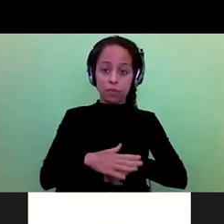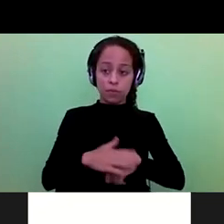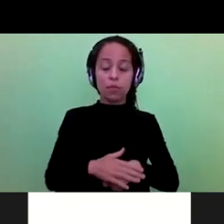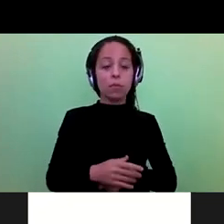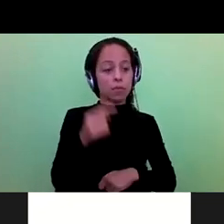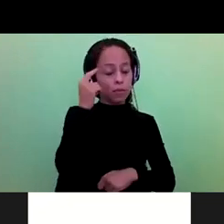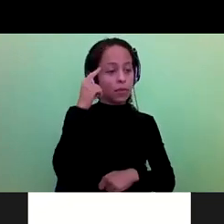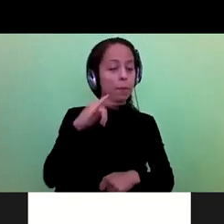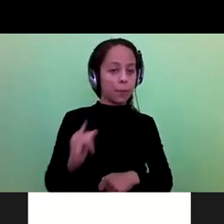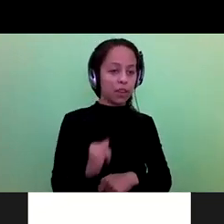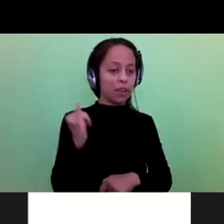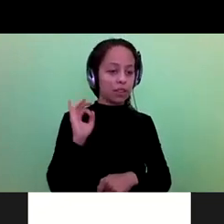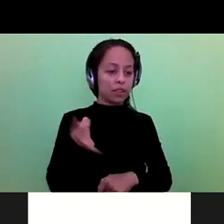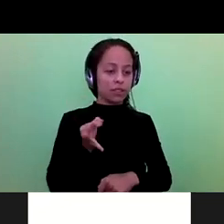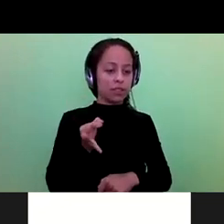são necessárias